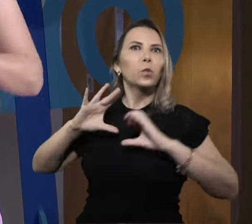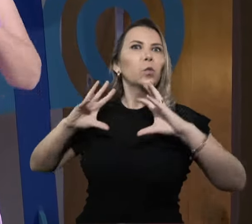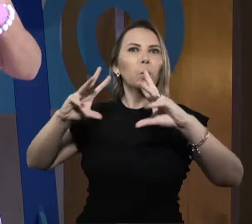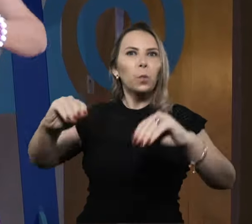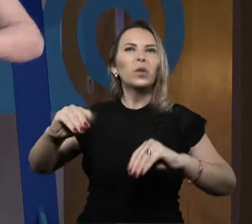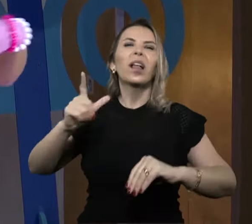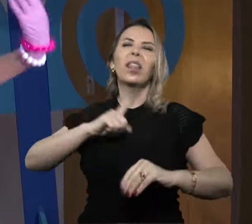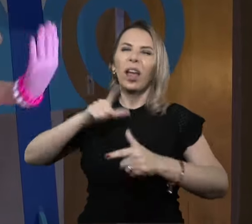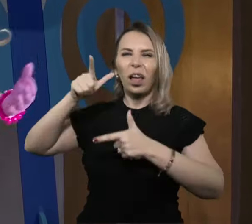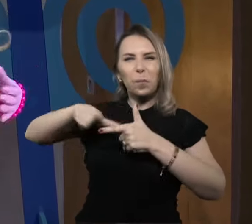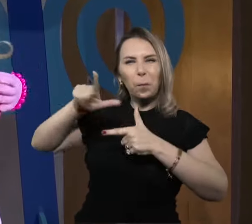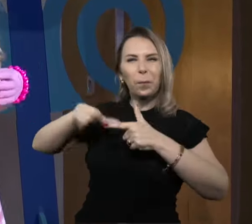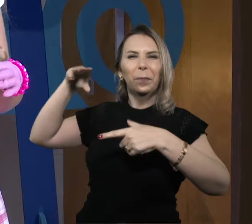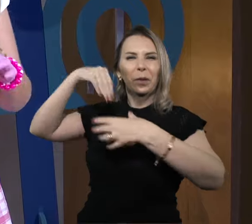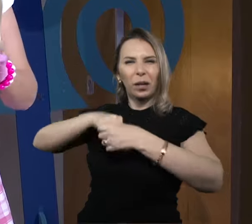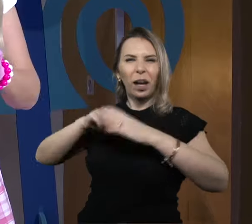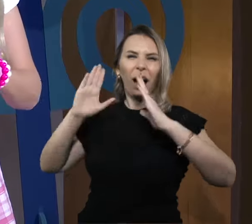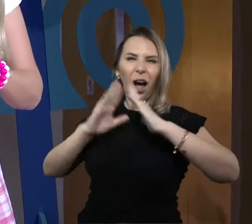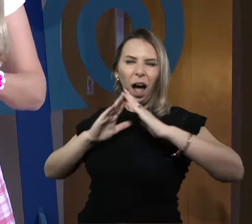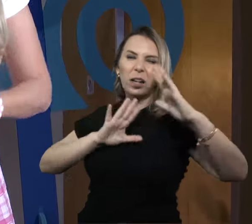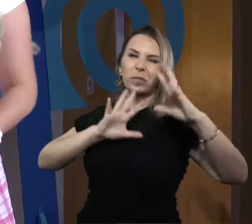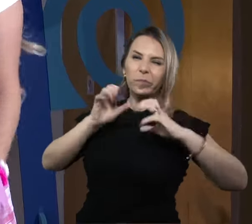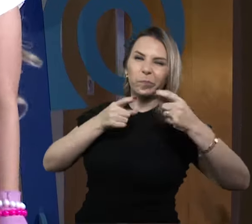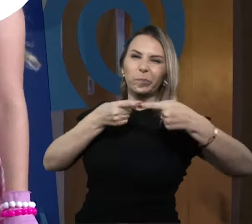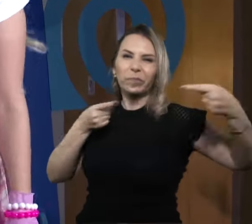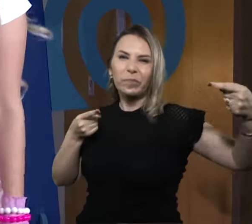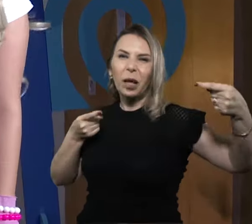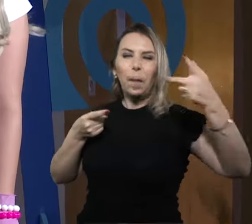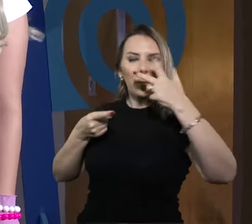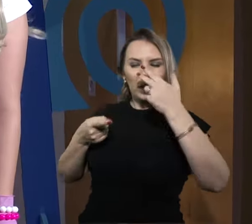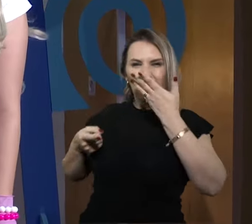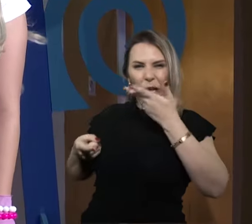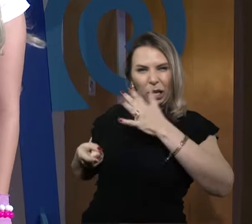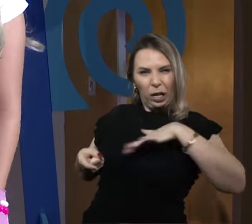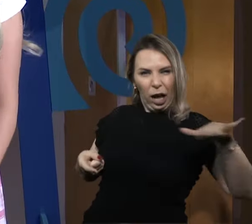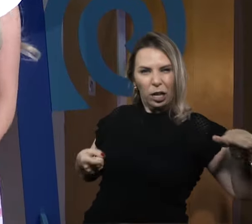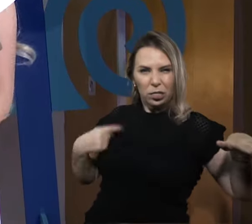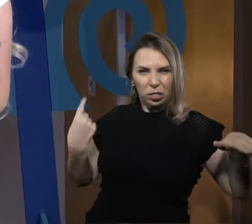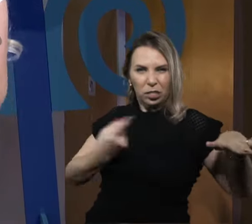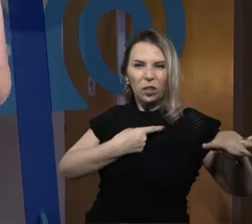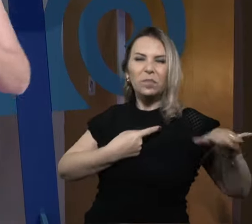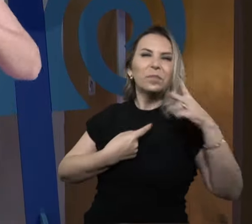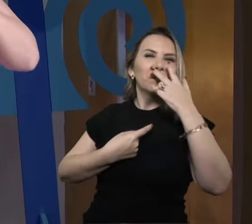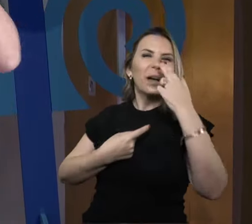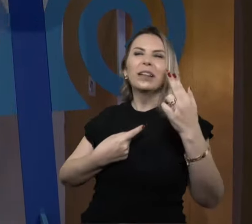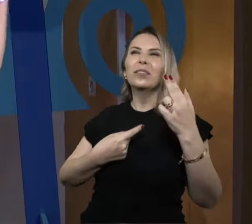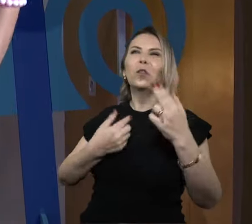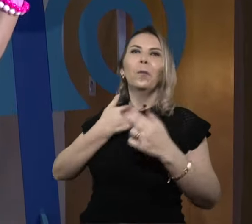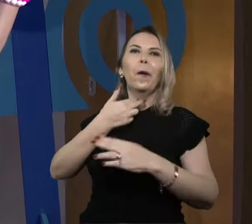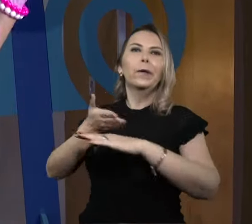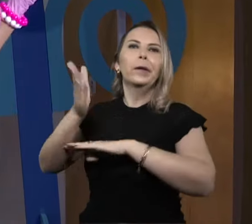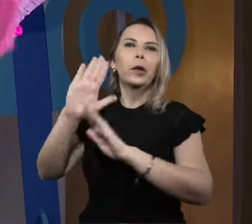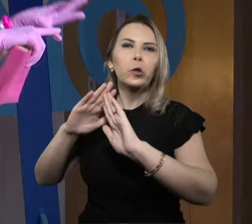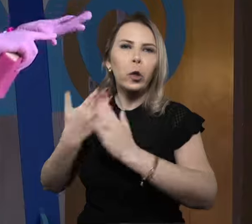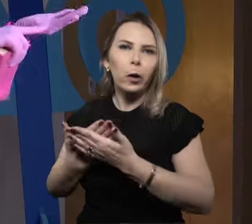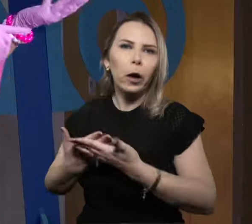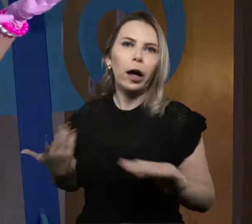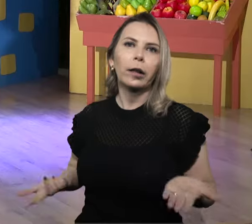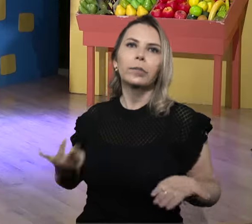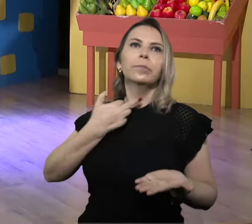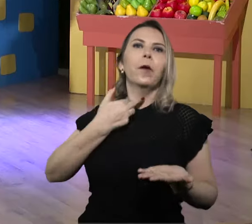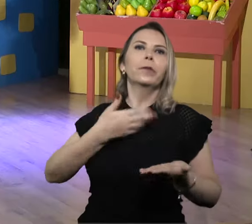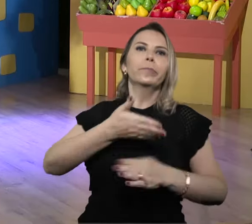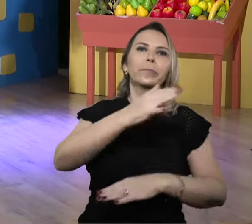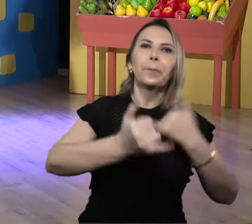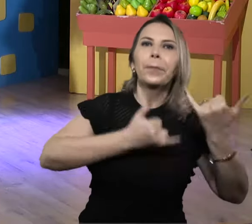coronavírus, todo mundo tem muito problema em casa. Aí nós que somos crianças, ficamos assim, sem poder ir na escola,